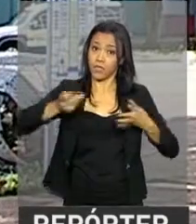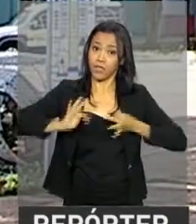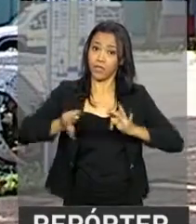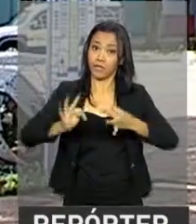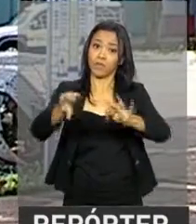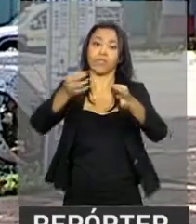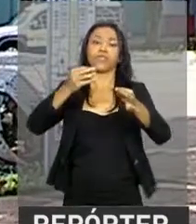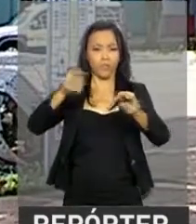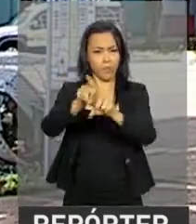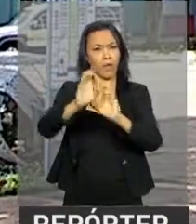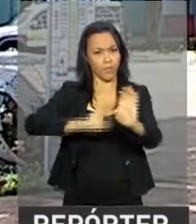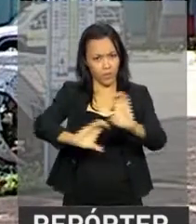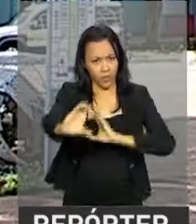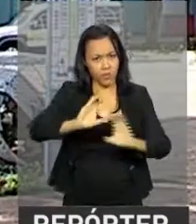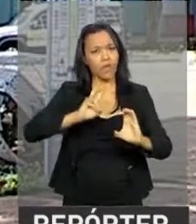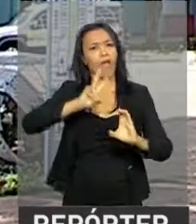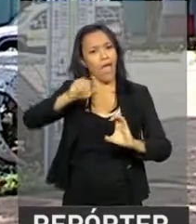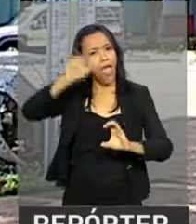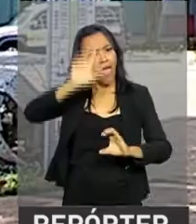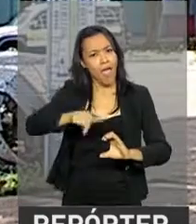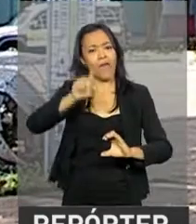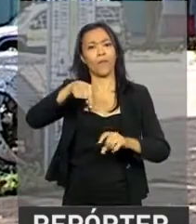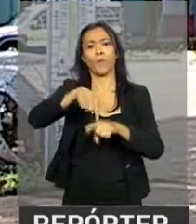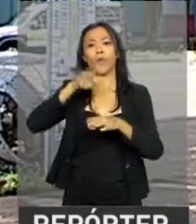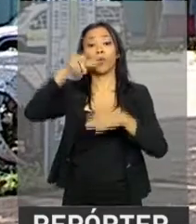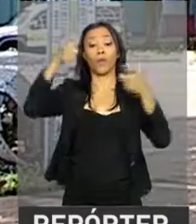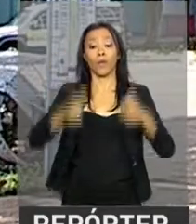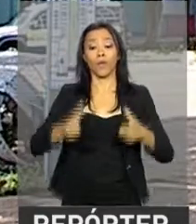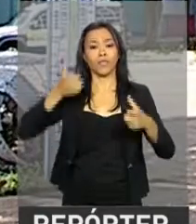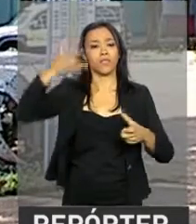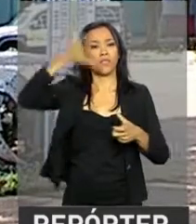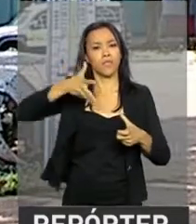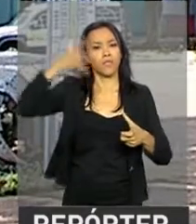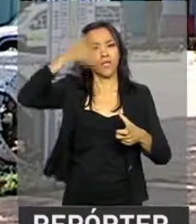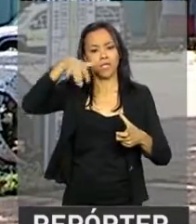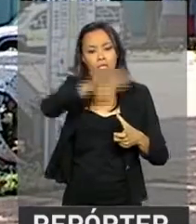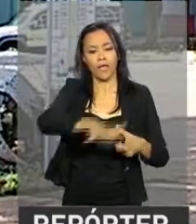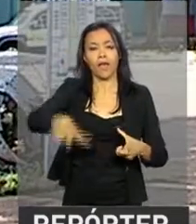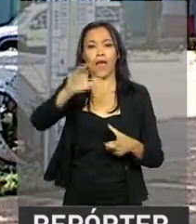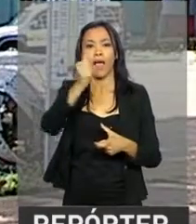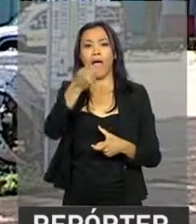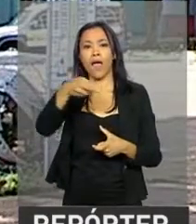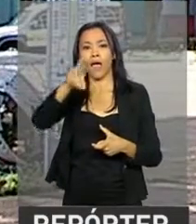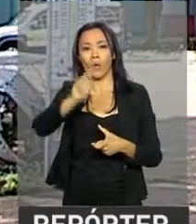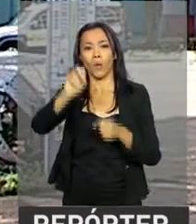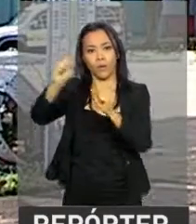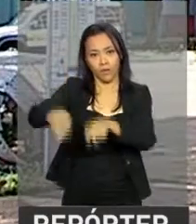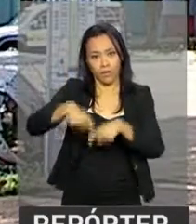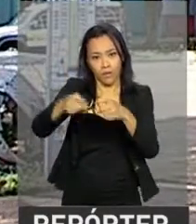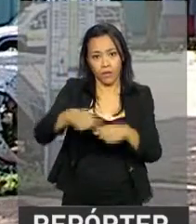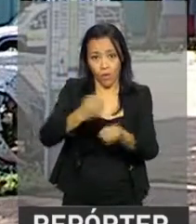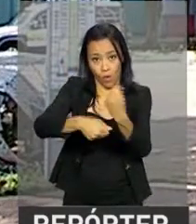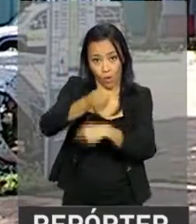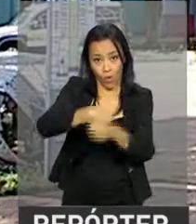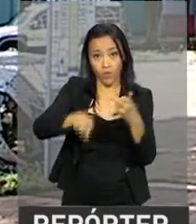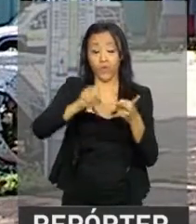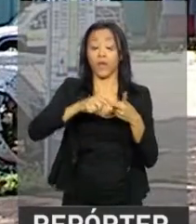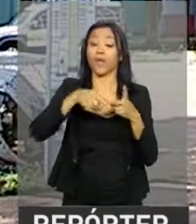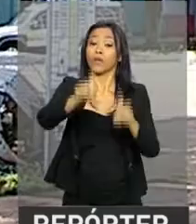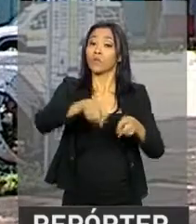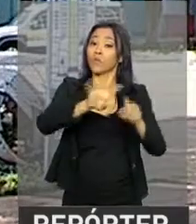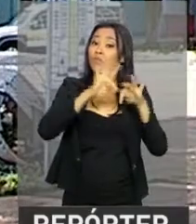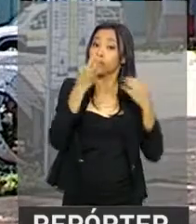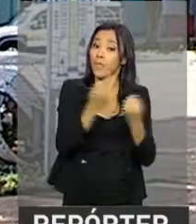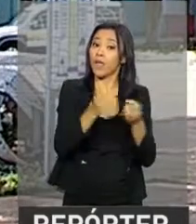e Comunicações será palco de um seminário sobre agronegócio, agricultura familiar, internet das coisas